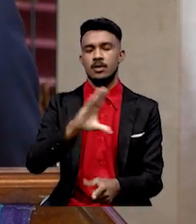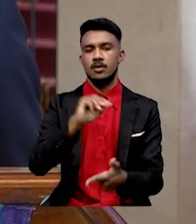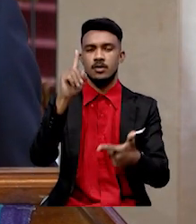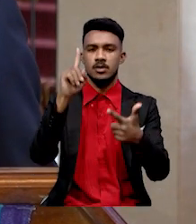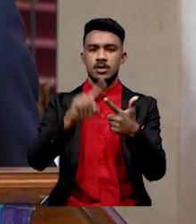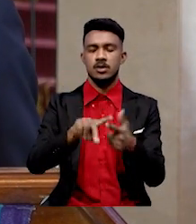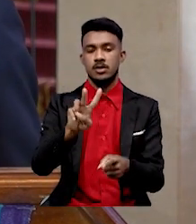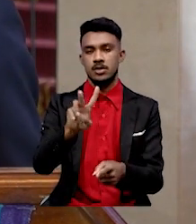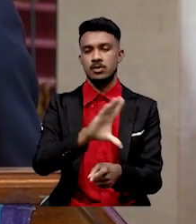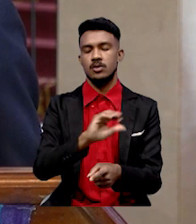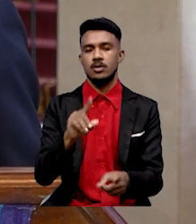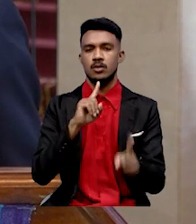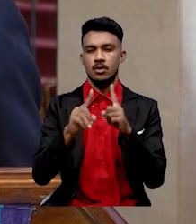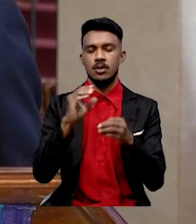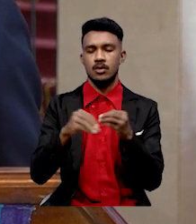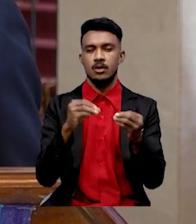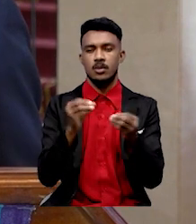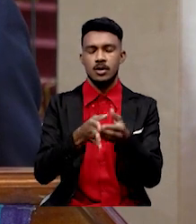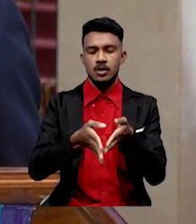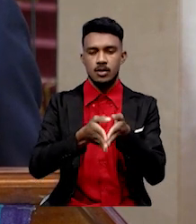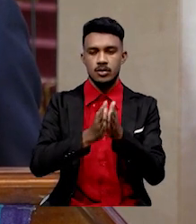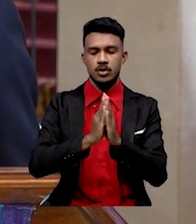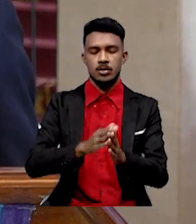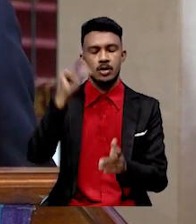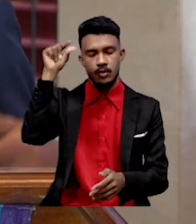Presidente da República, o governo australiano pela